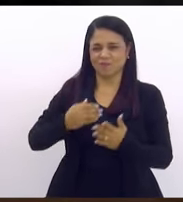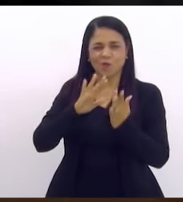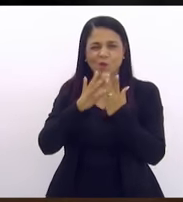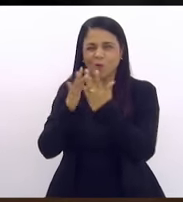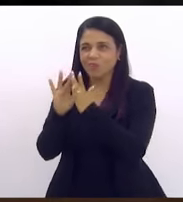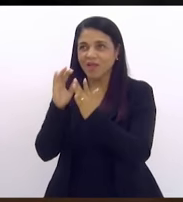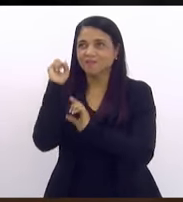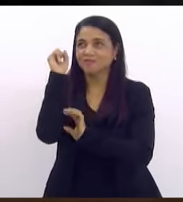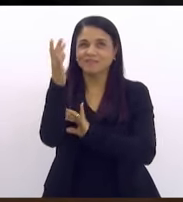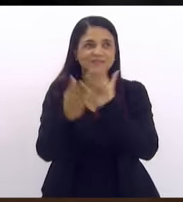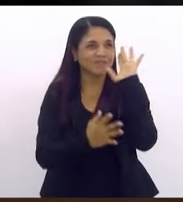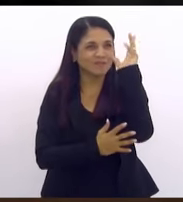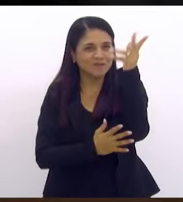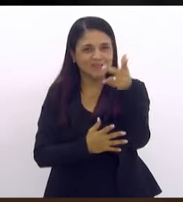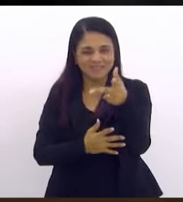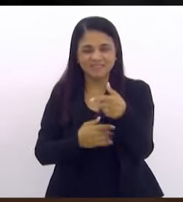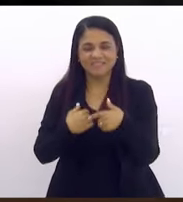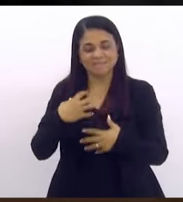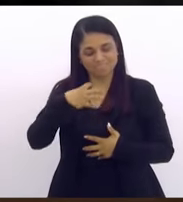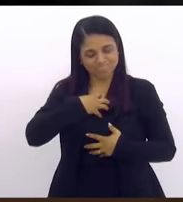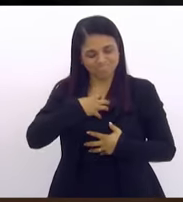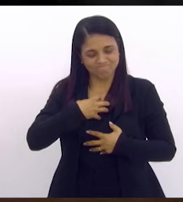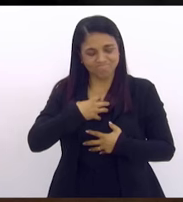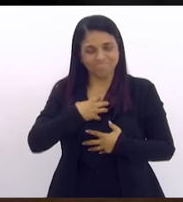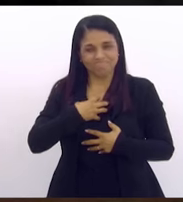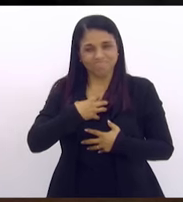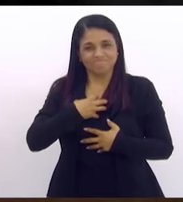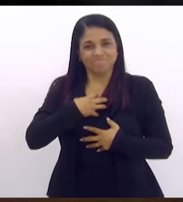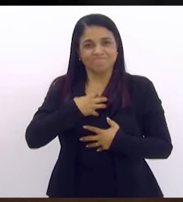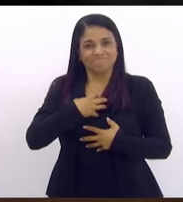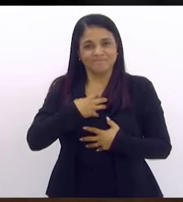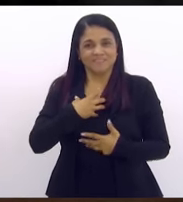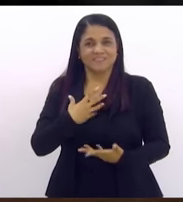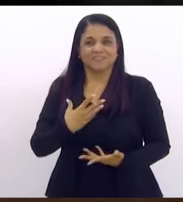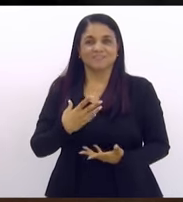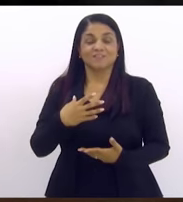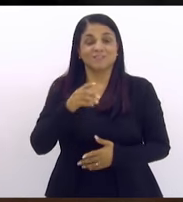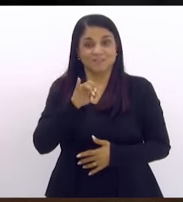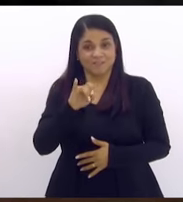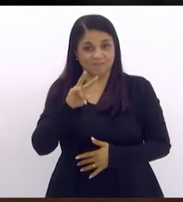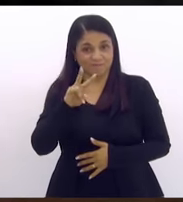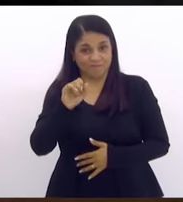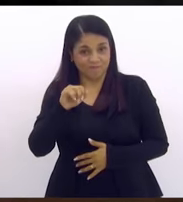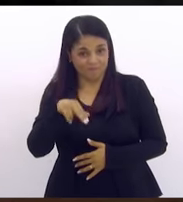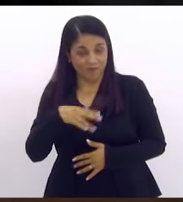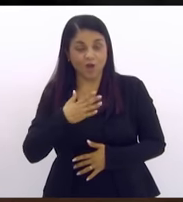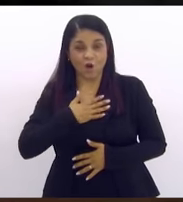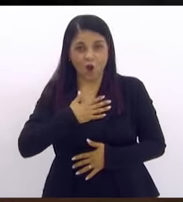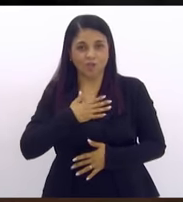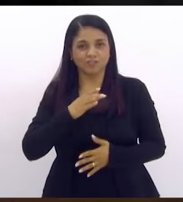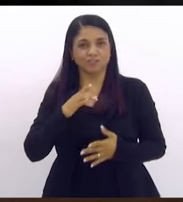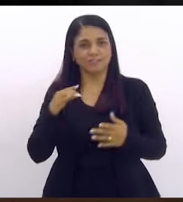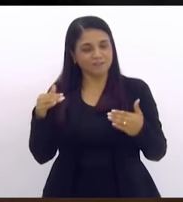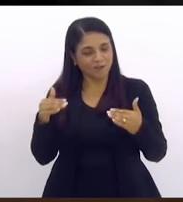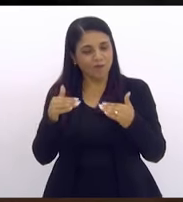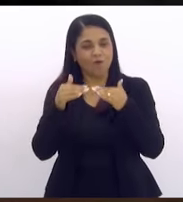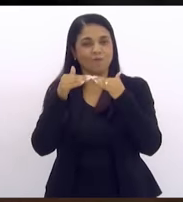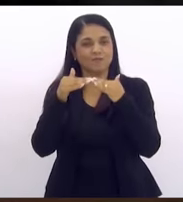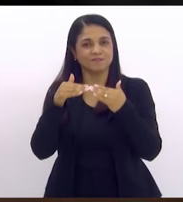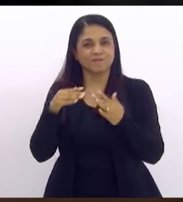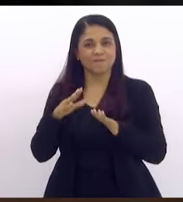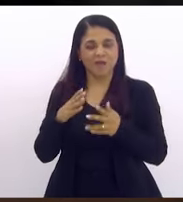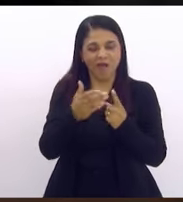algo que tanto nutre o seu interior aliás Ivan gosta muito dessa combinação Aconchego e